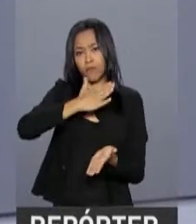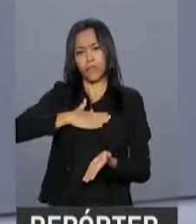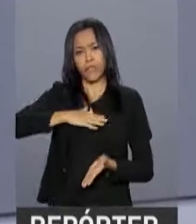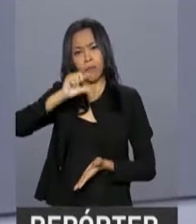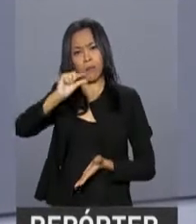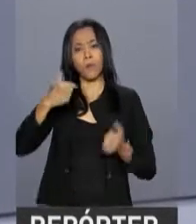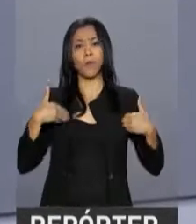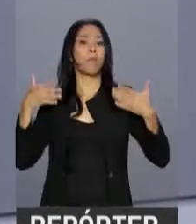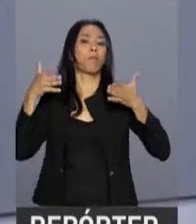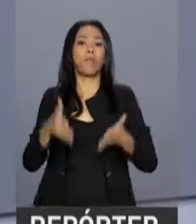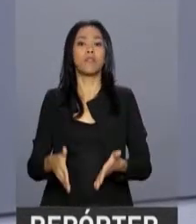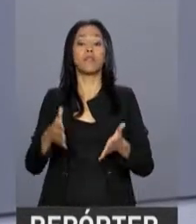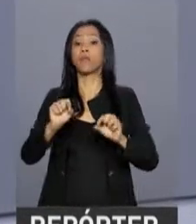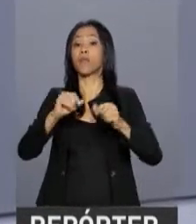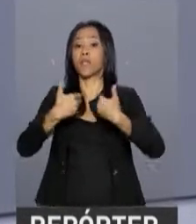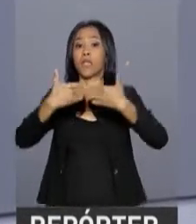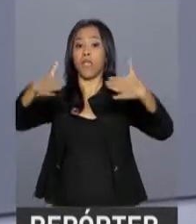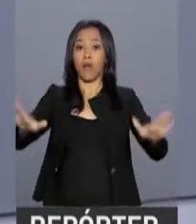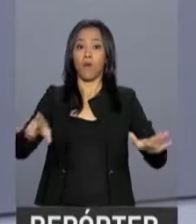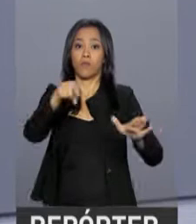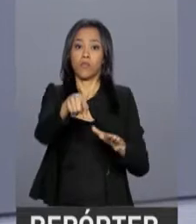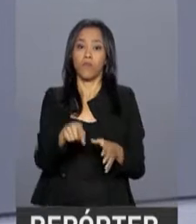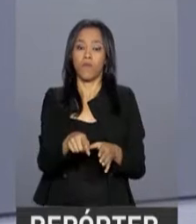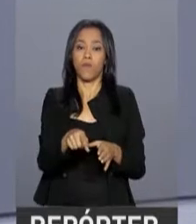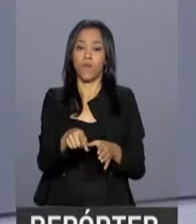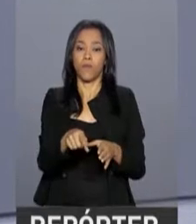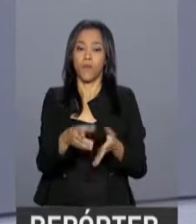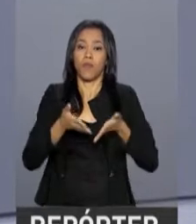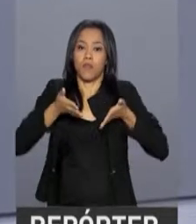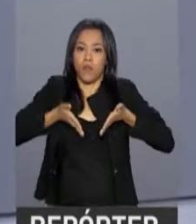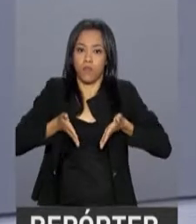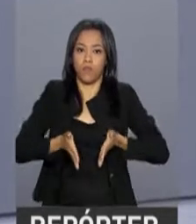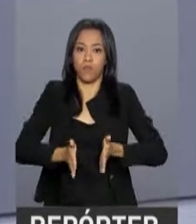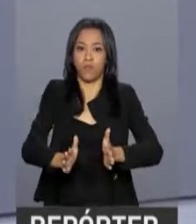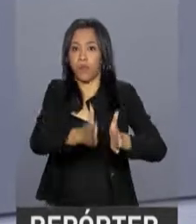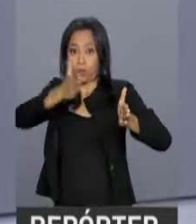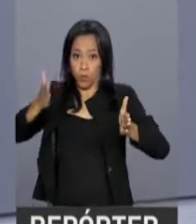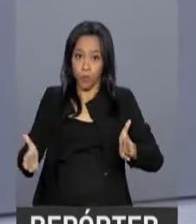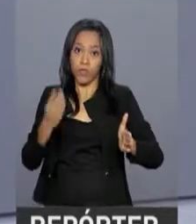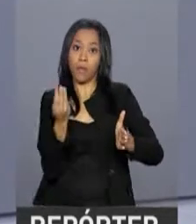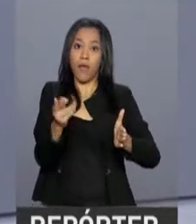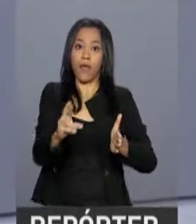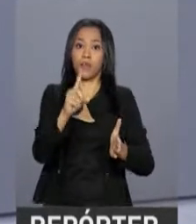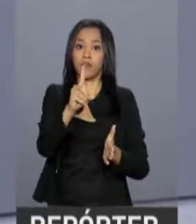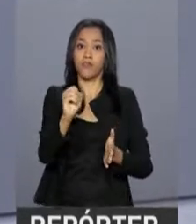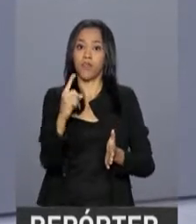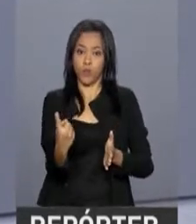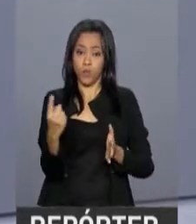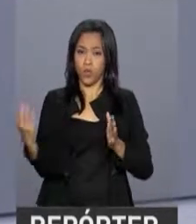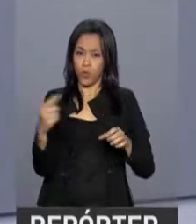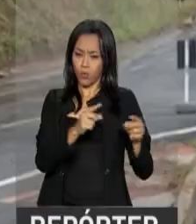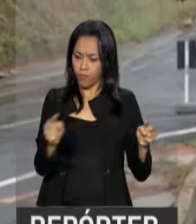cerimônia de inauguração da obra de duplicação da rodovia br 101 no trecho que liga maceió recife